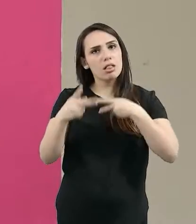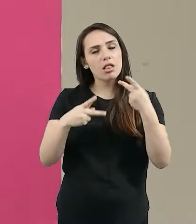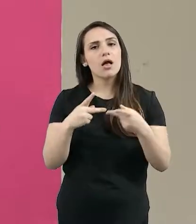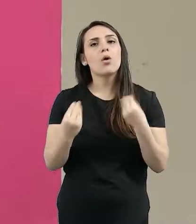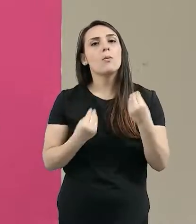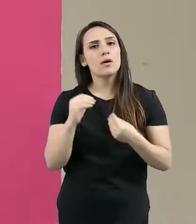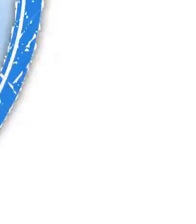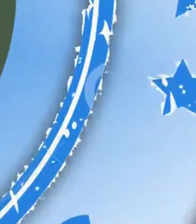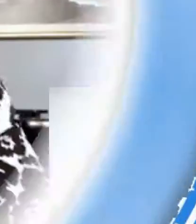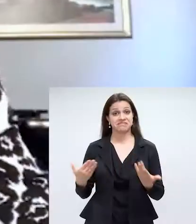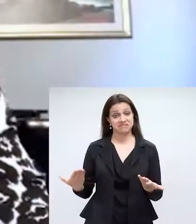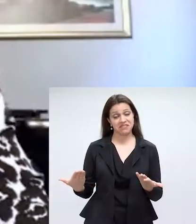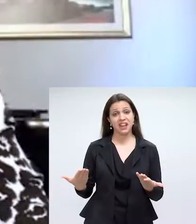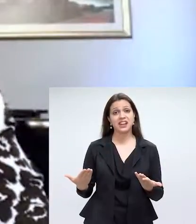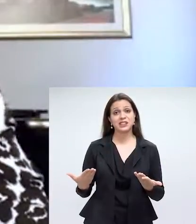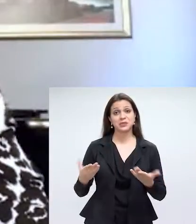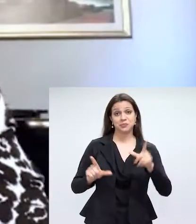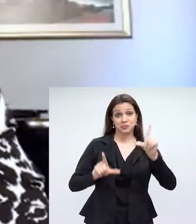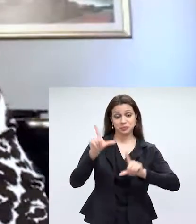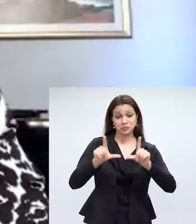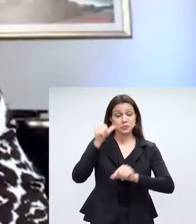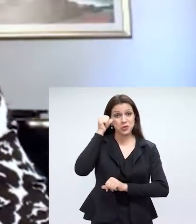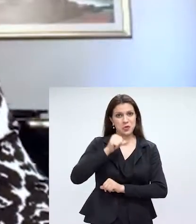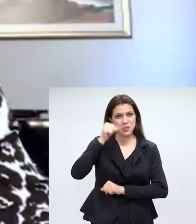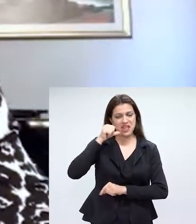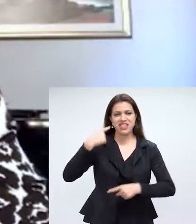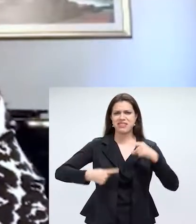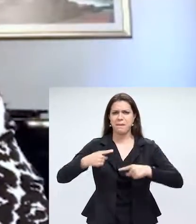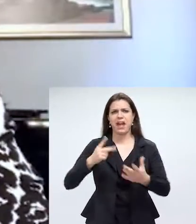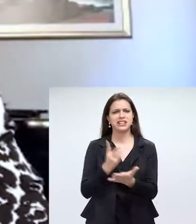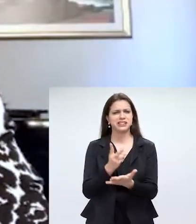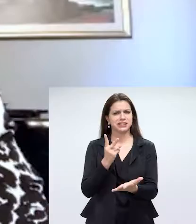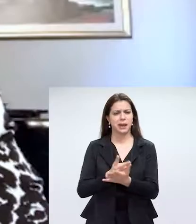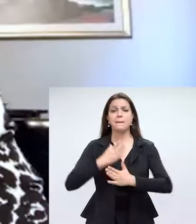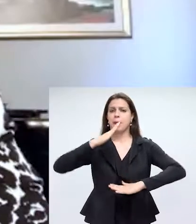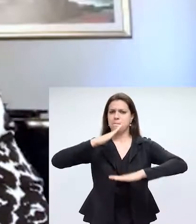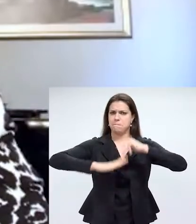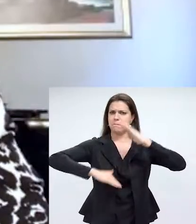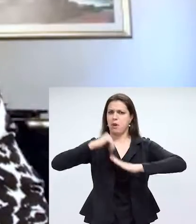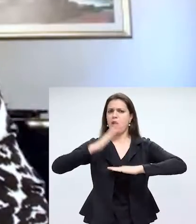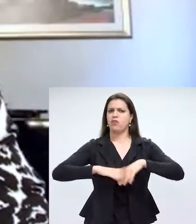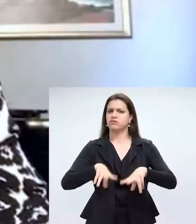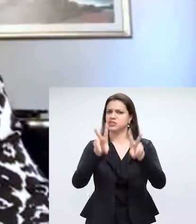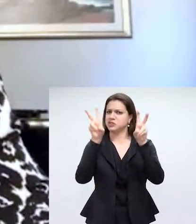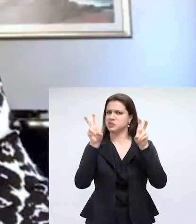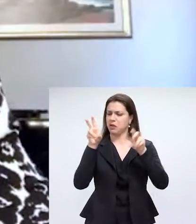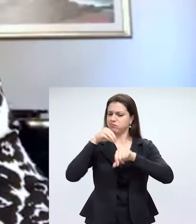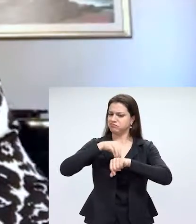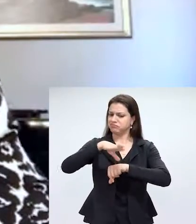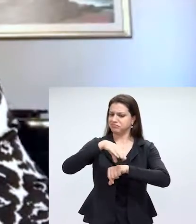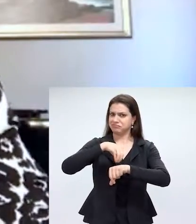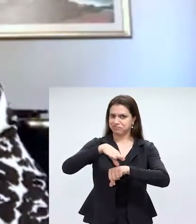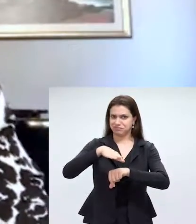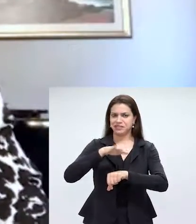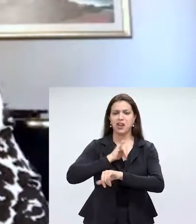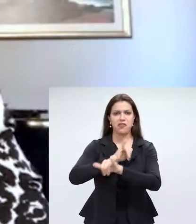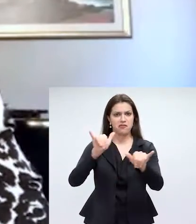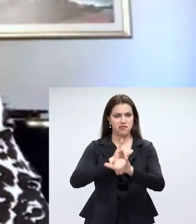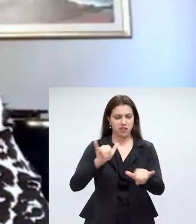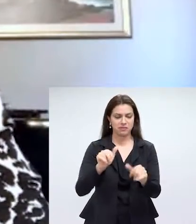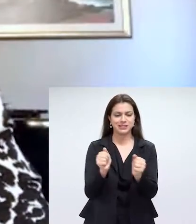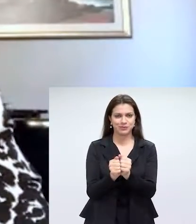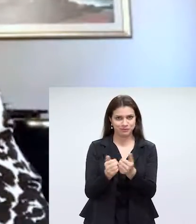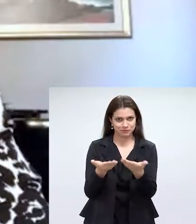atendimento online. E o programa Mulheres em Debate sempre traz especialistas nos temas para trazer e